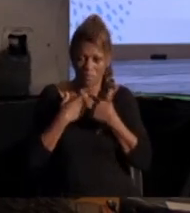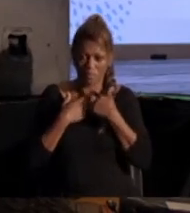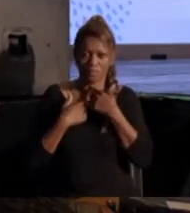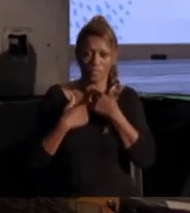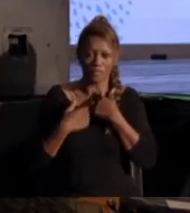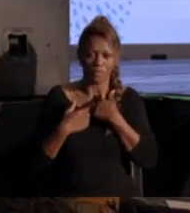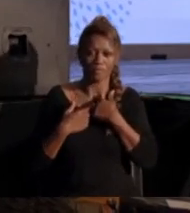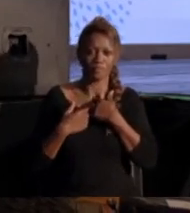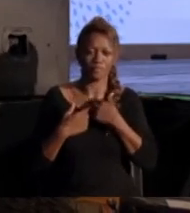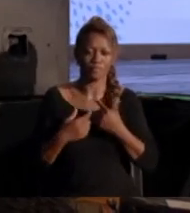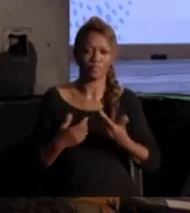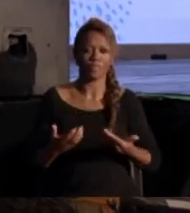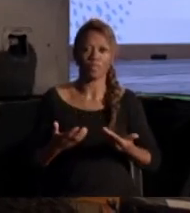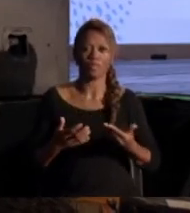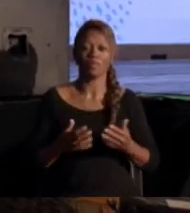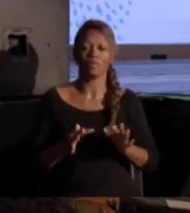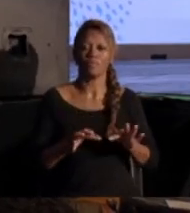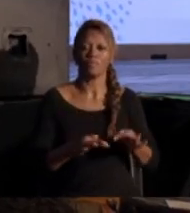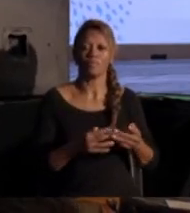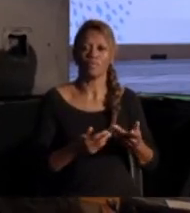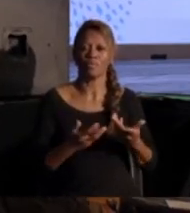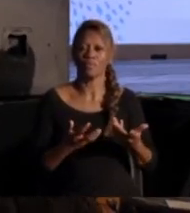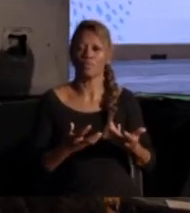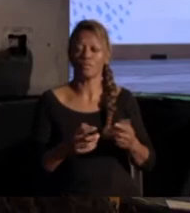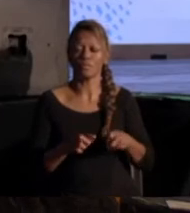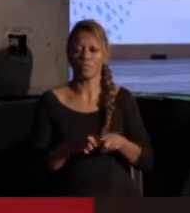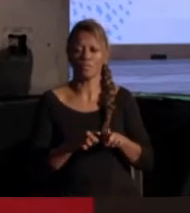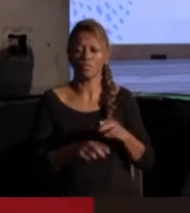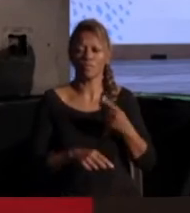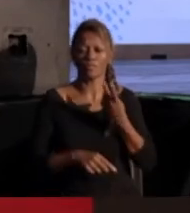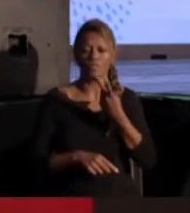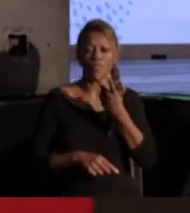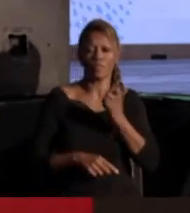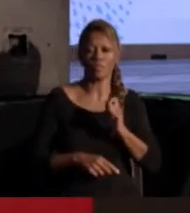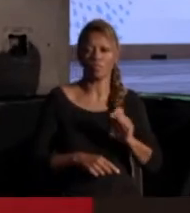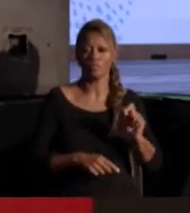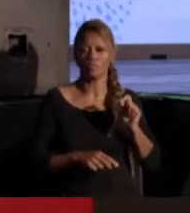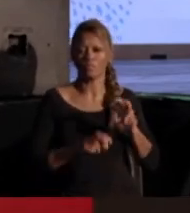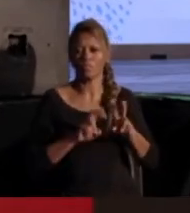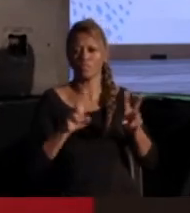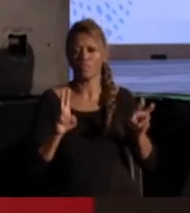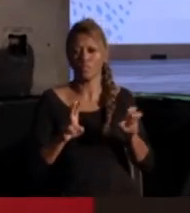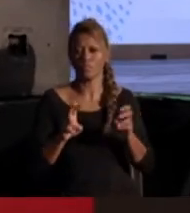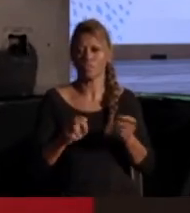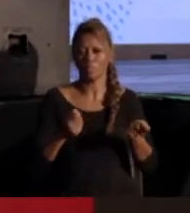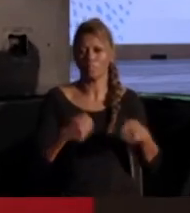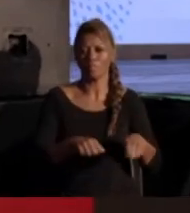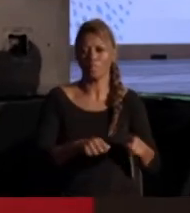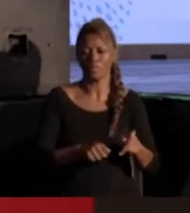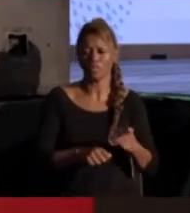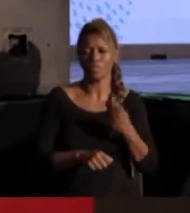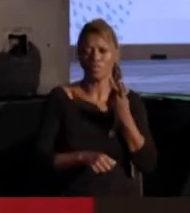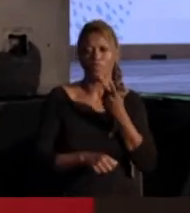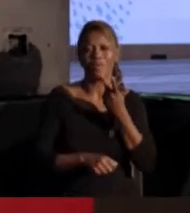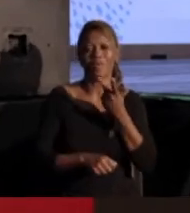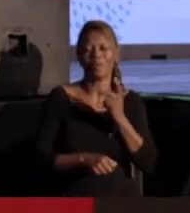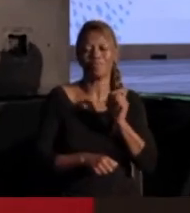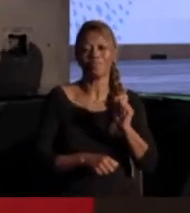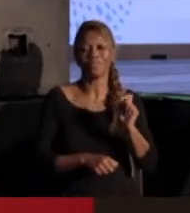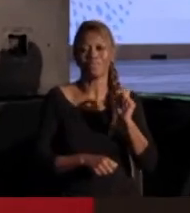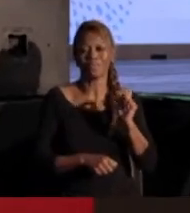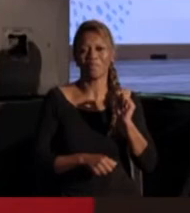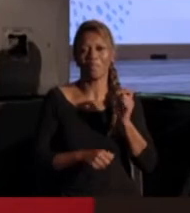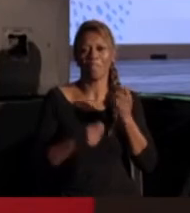carga que está aqui colocada. E, finalmente, o que nós estamos falando aqui, que é a capacidade da fala, a